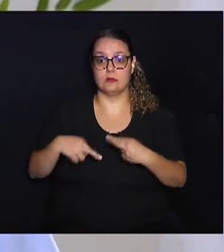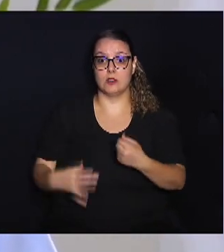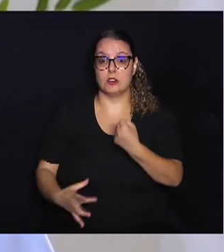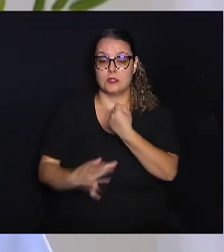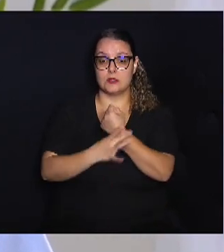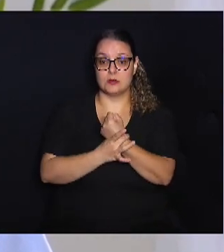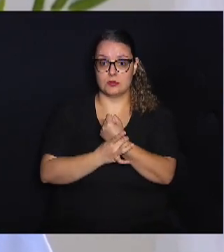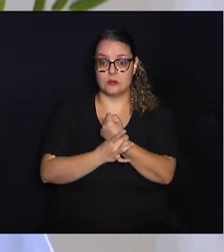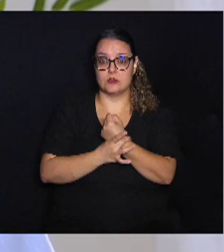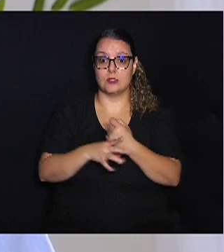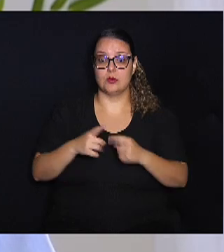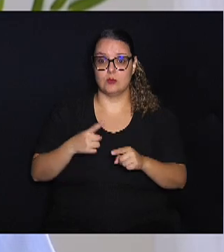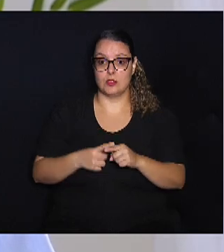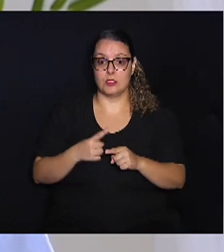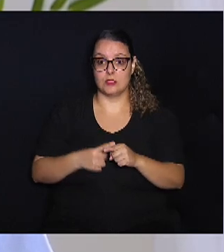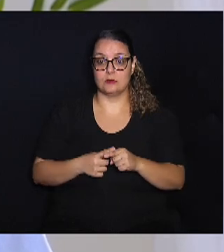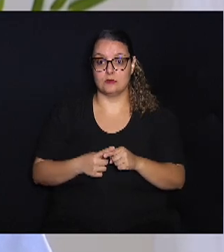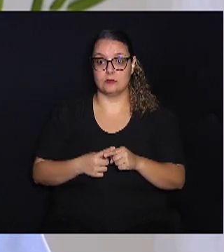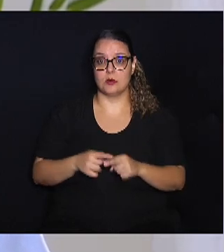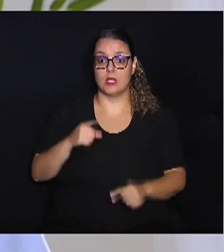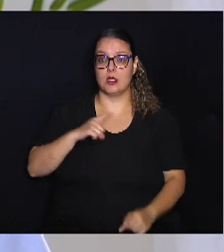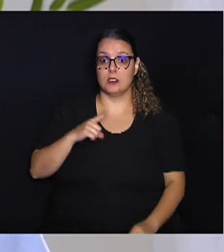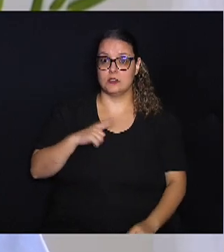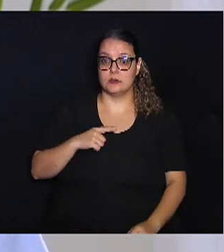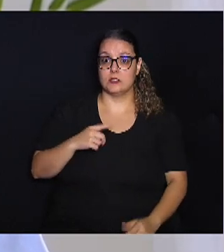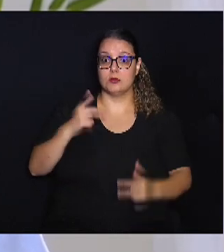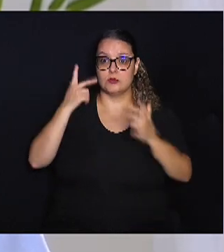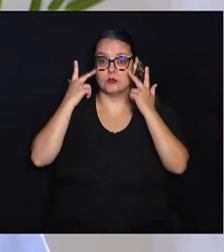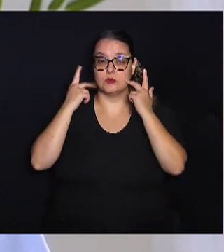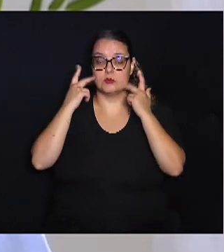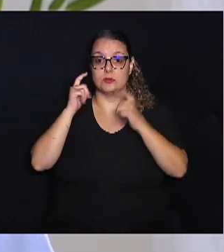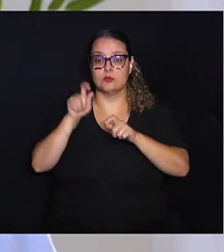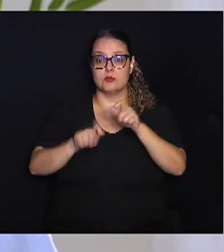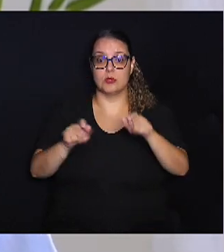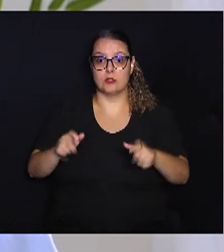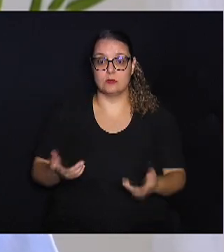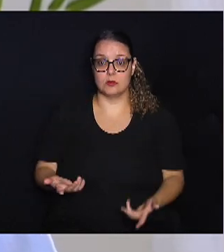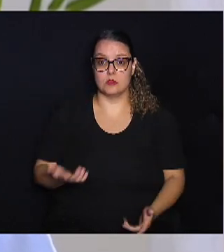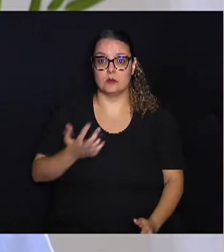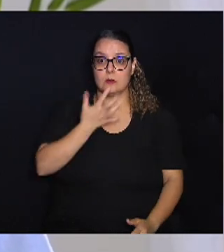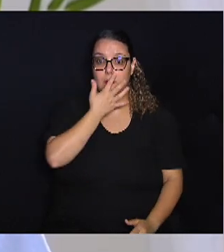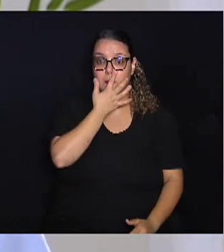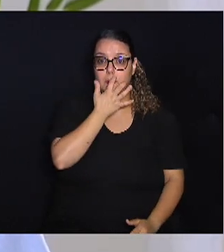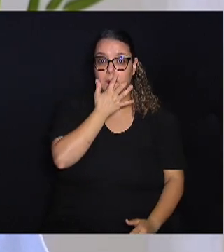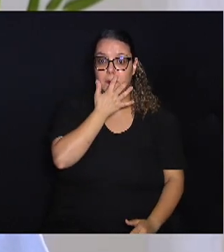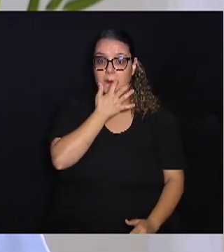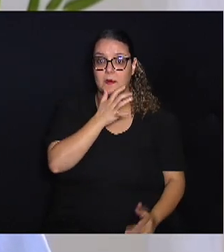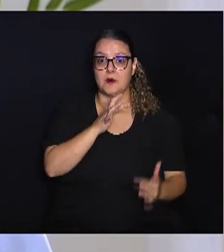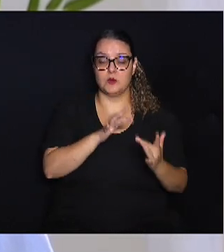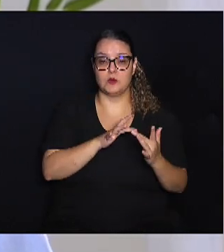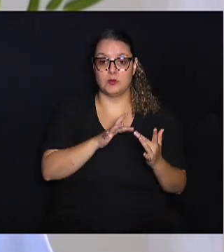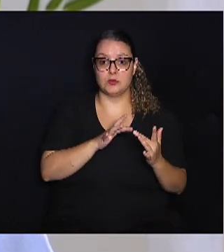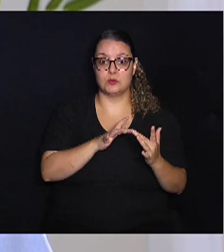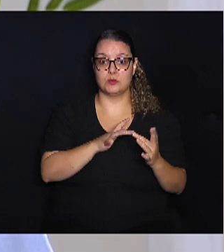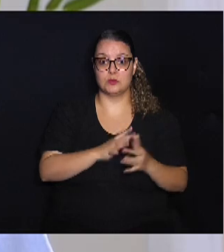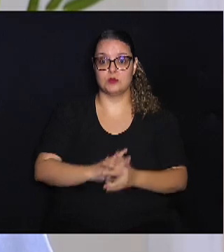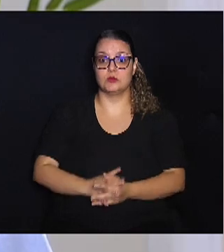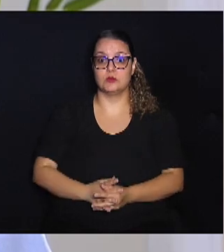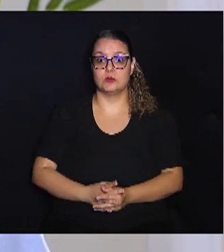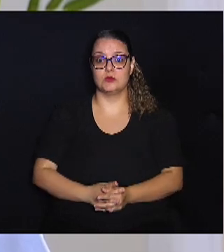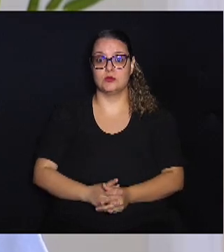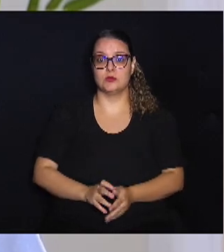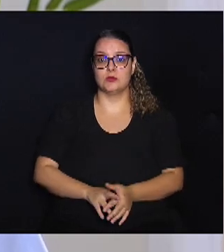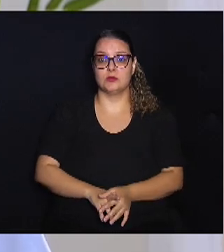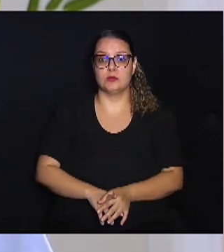segurança, porque tem sido muito comum as pessoas entrarem em contato, né, com